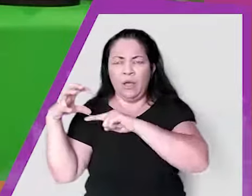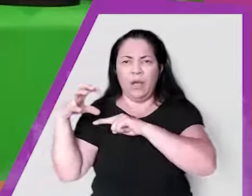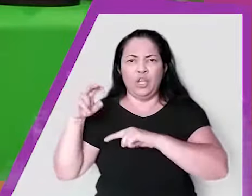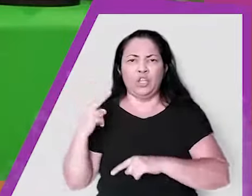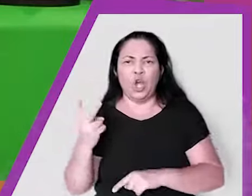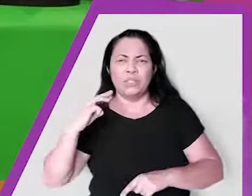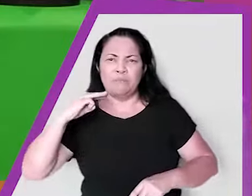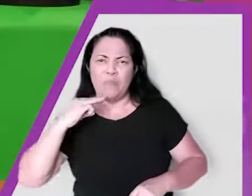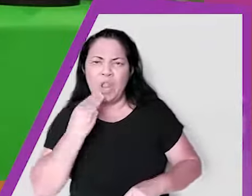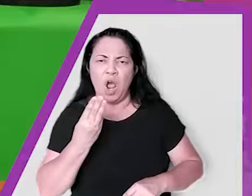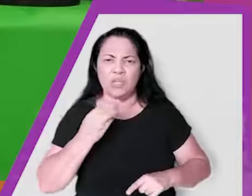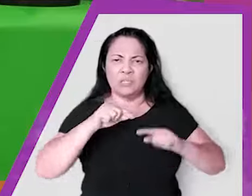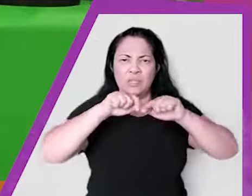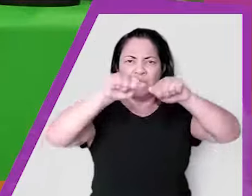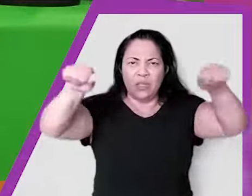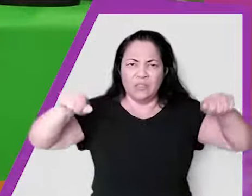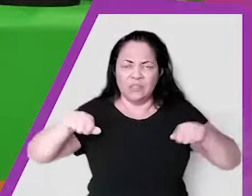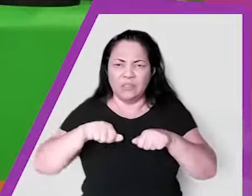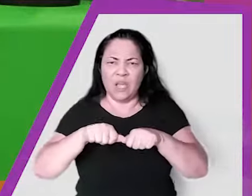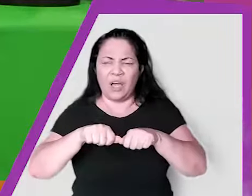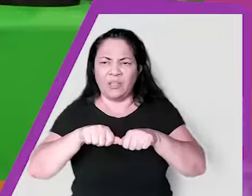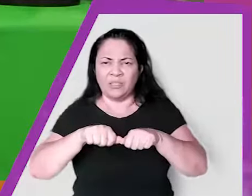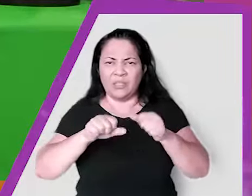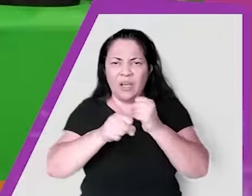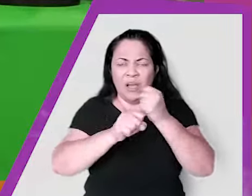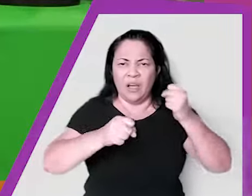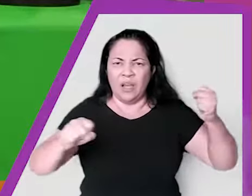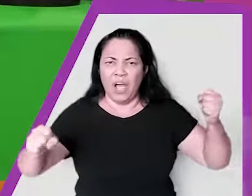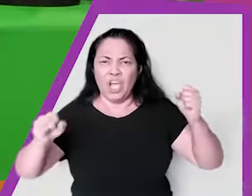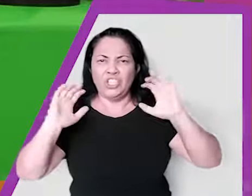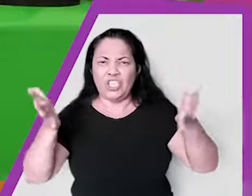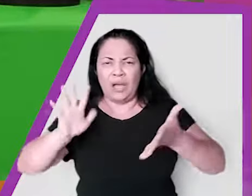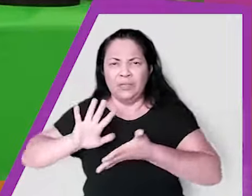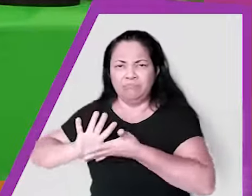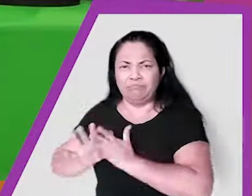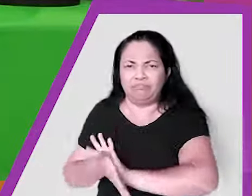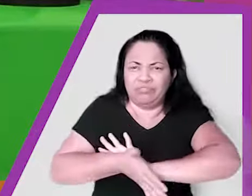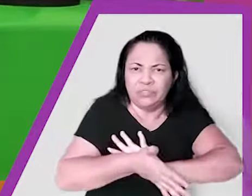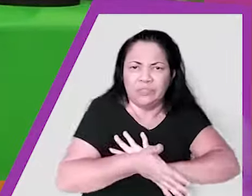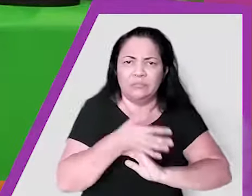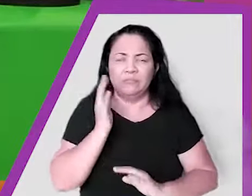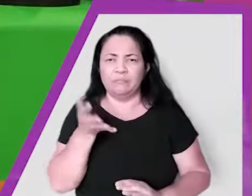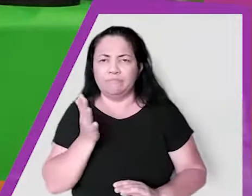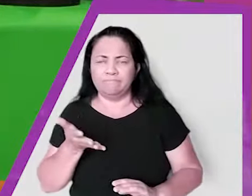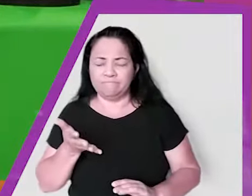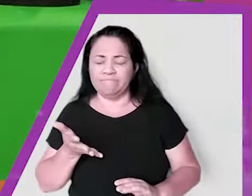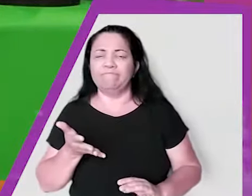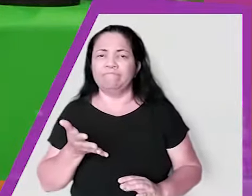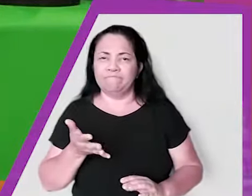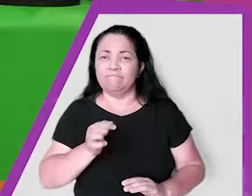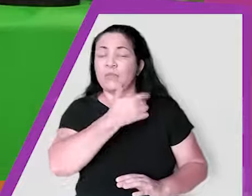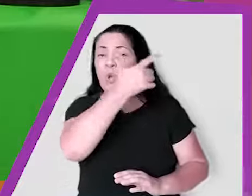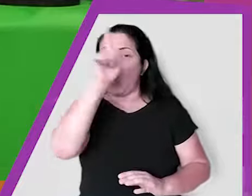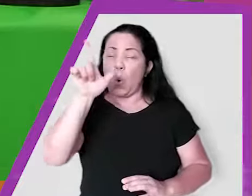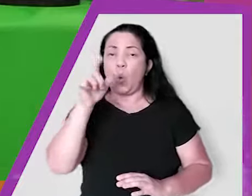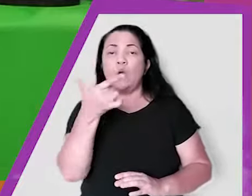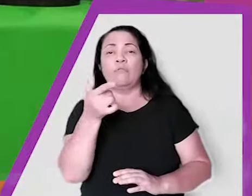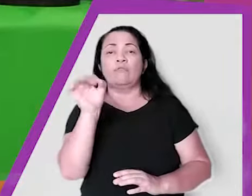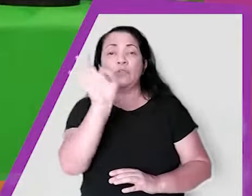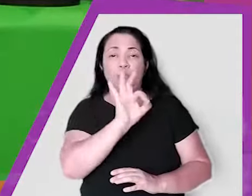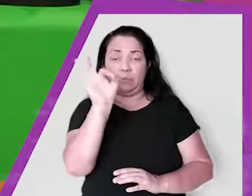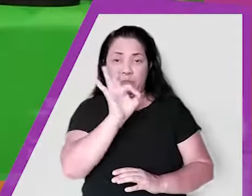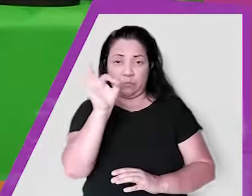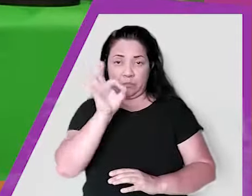Ai, metade dos 2 milhões de quilômetros quadrados do Cerrado já foram completamente